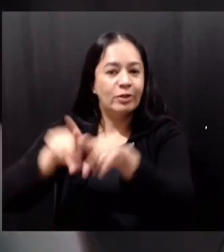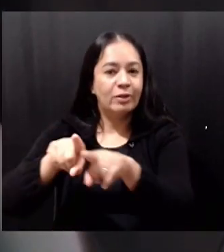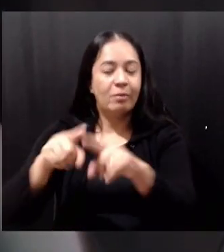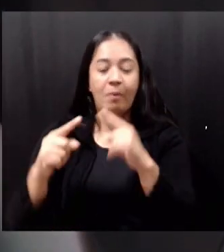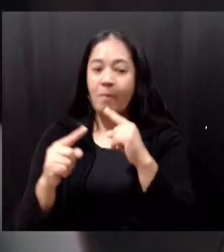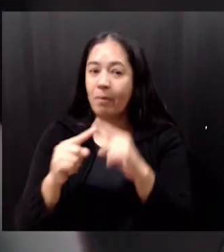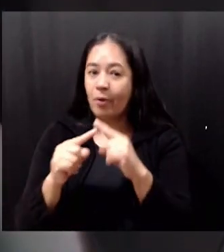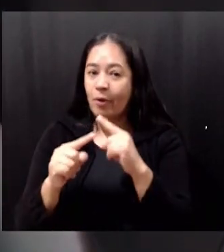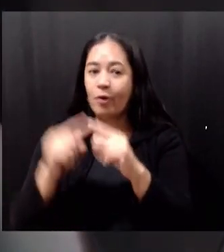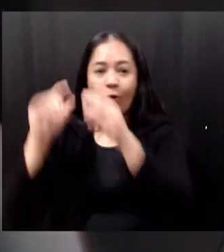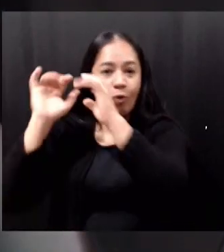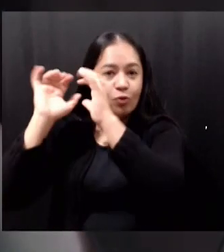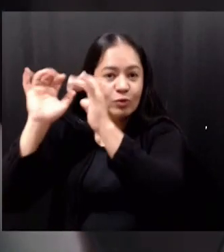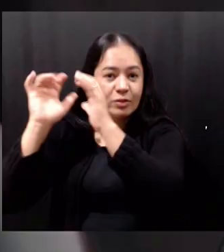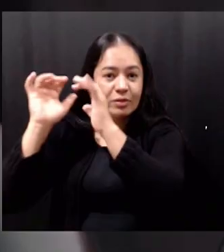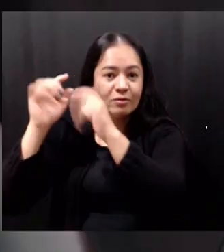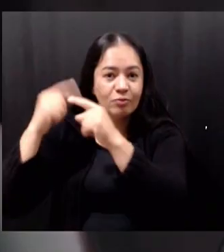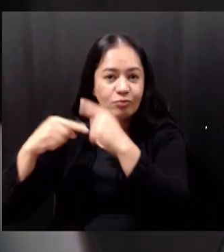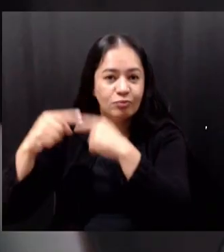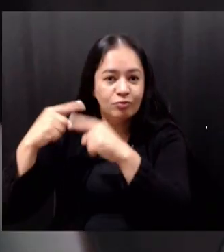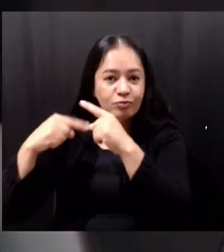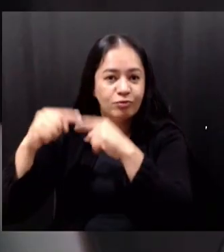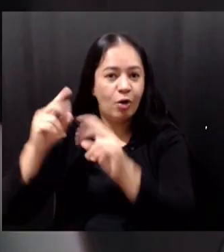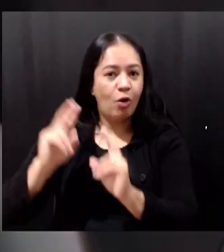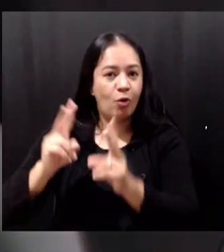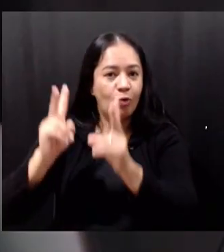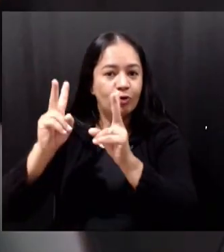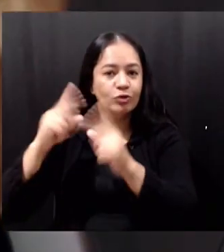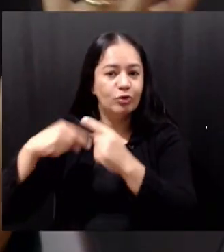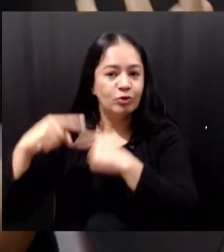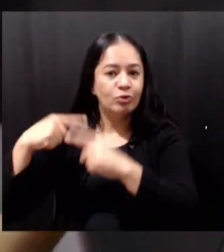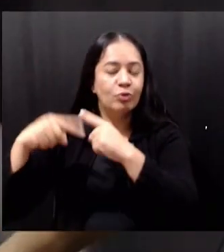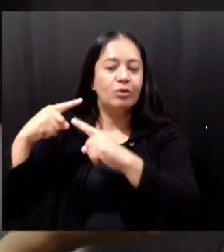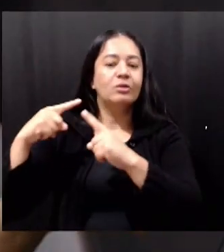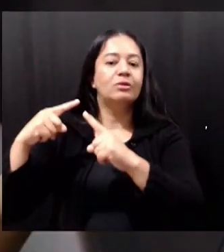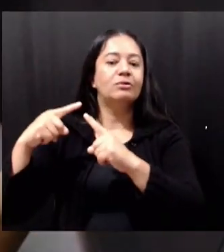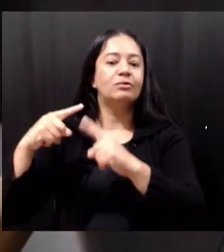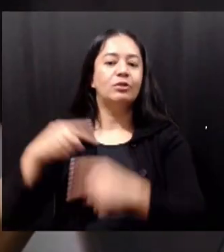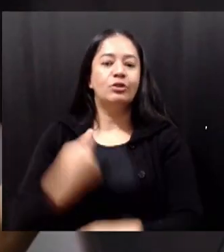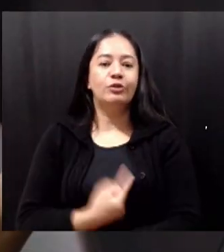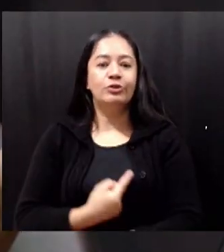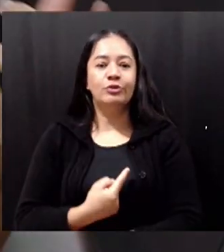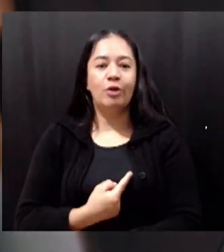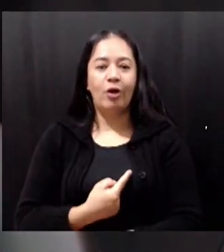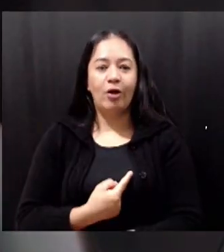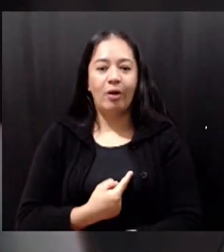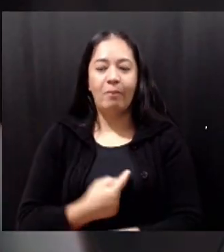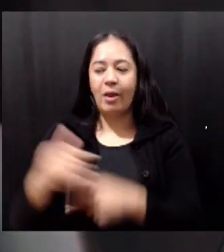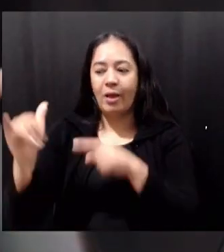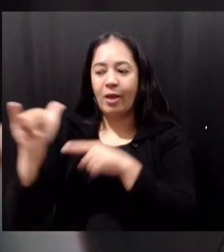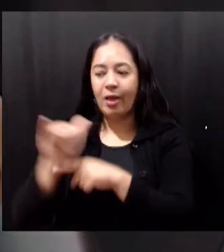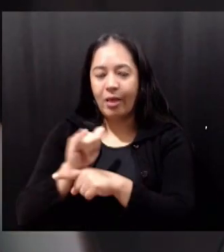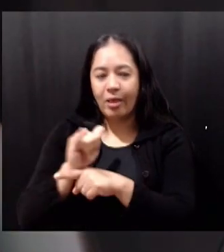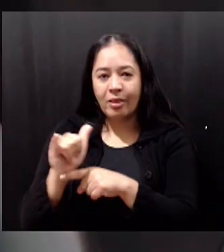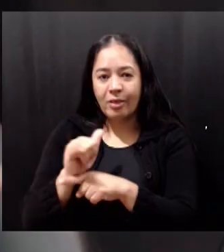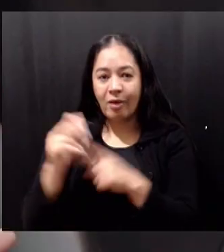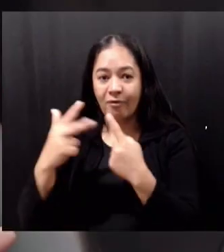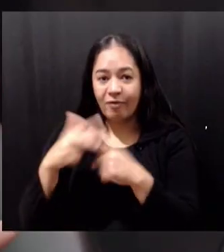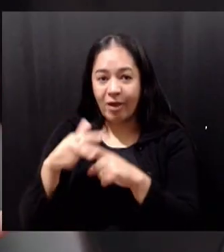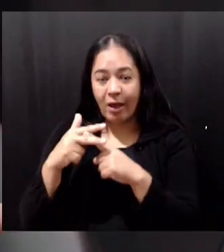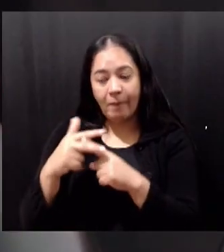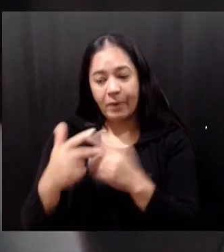está em desenvolvimento, né? Perfeito. E aí a gente coloca essa ferramenta sem que haja uma